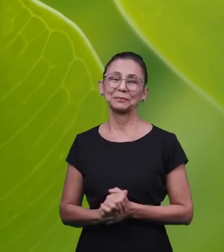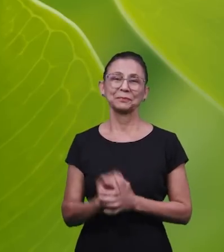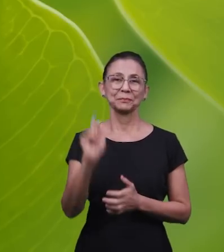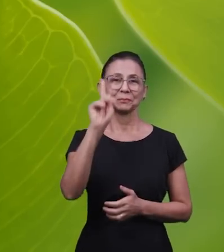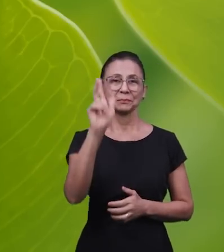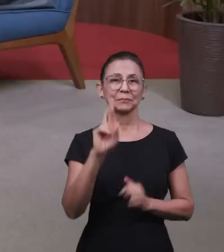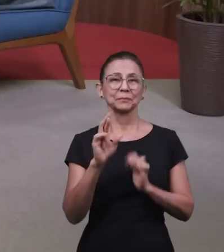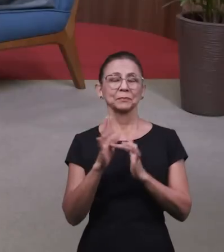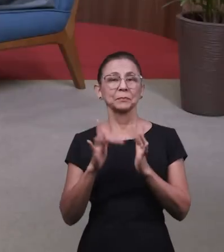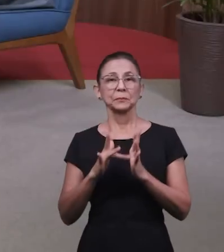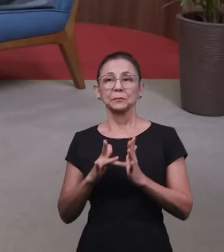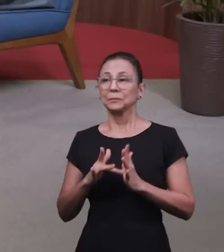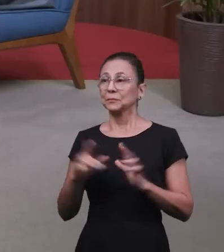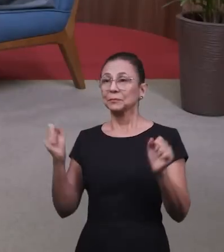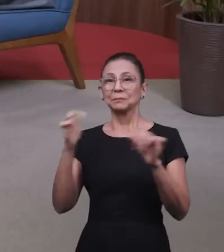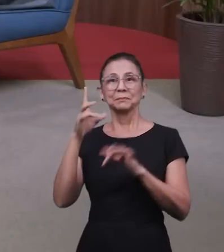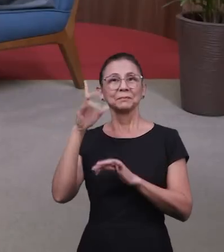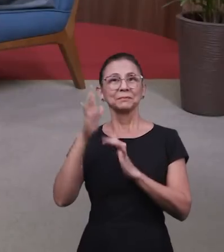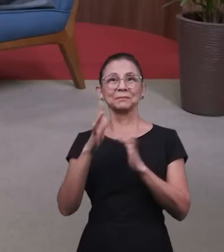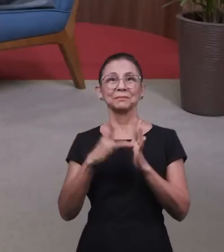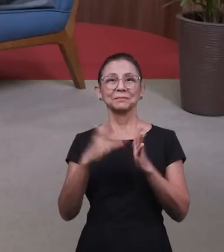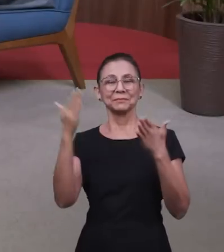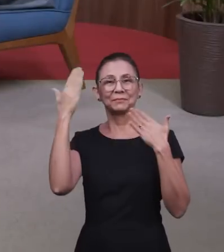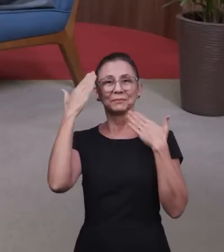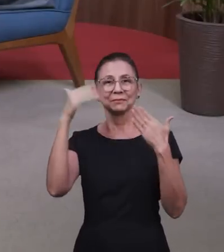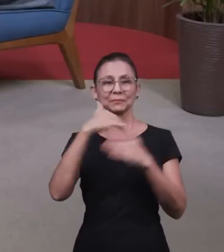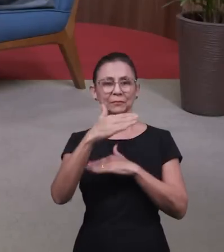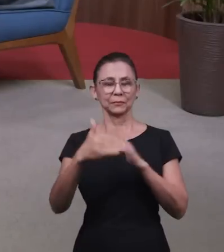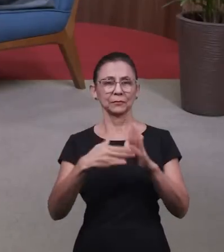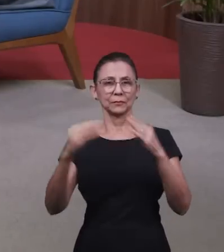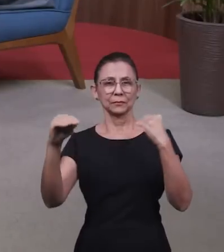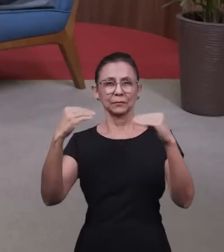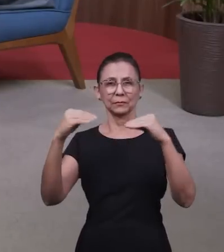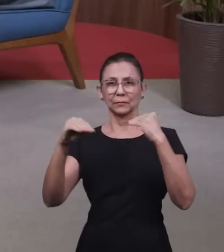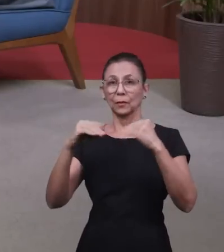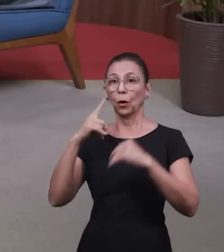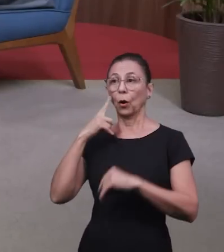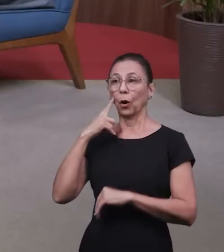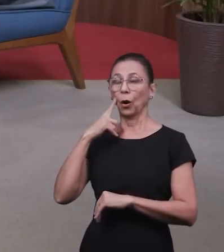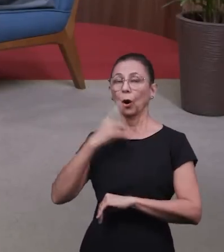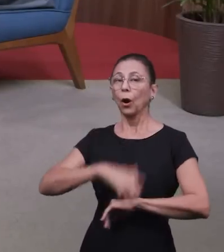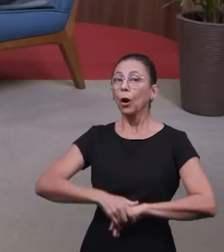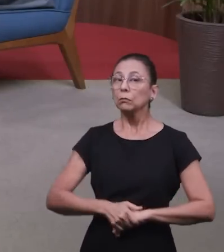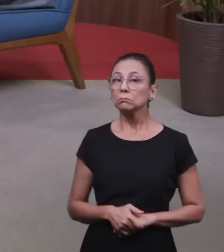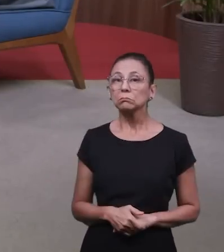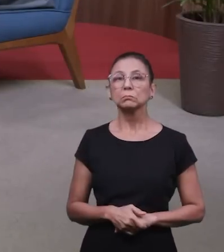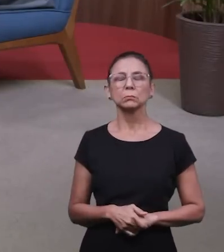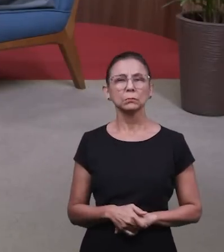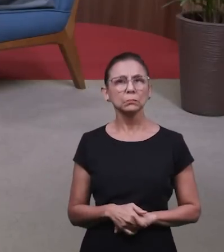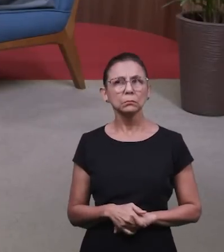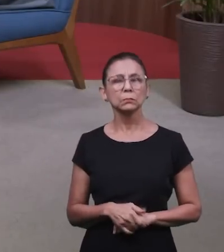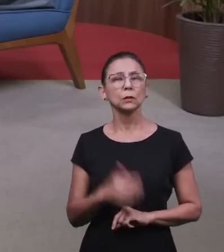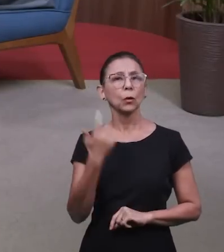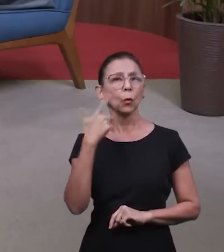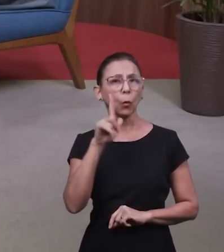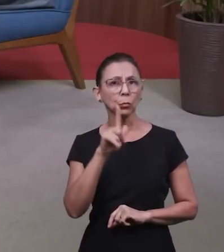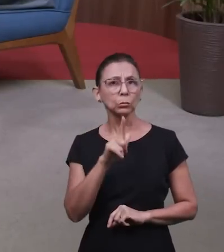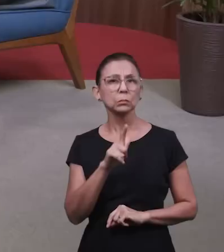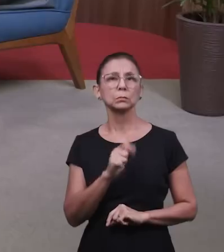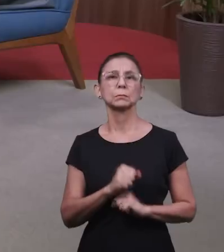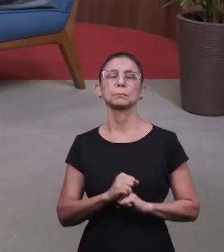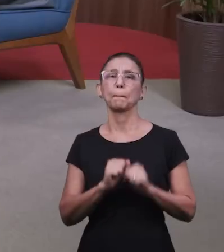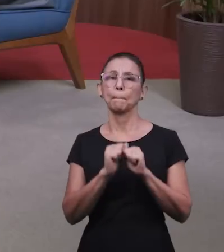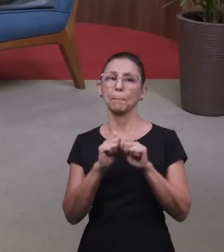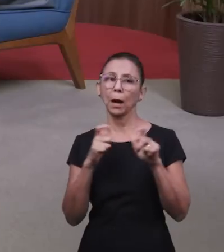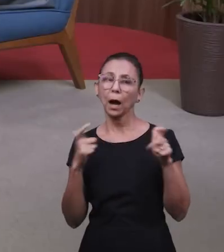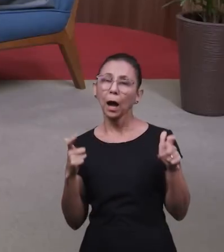Senhor Jesus. Glória a Jesus. Eu quero agradecer a todos aqueles que enviaram suas participações. E olha só, não foram só esses, não. Muitos outros